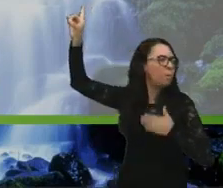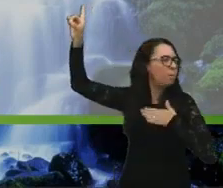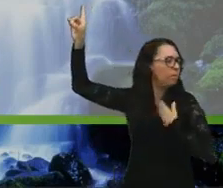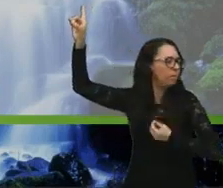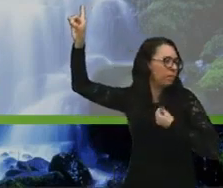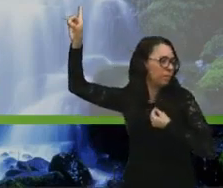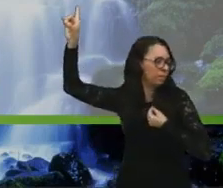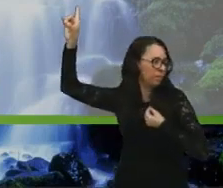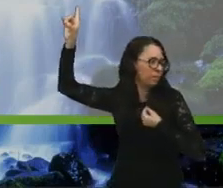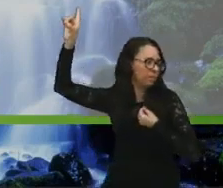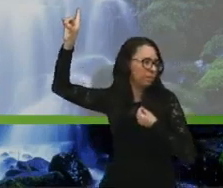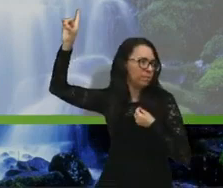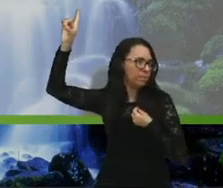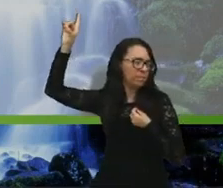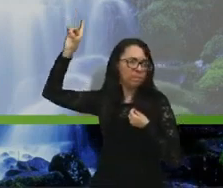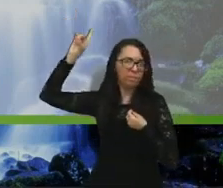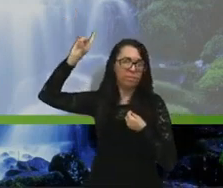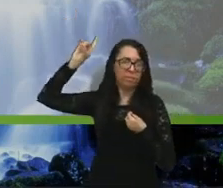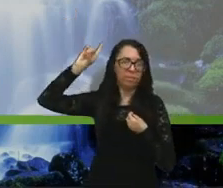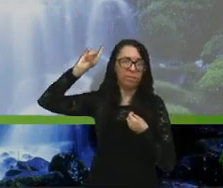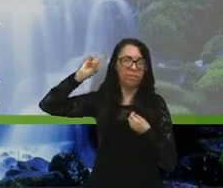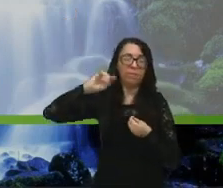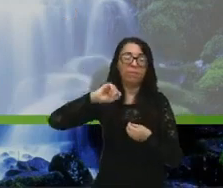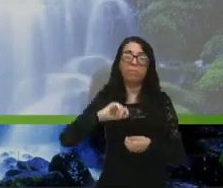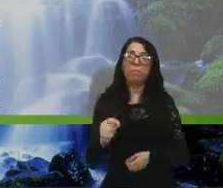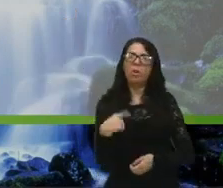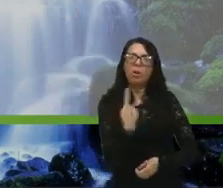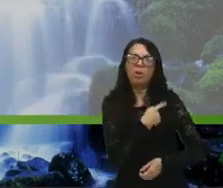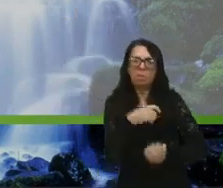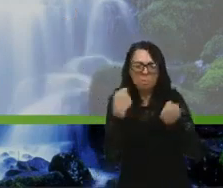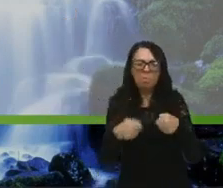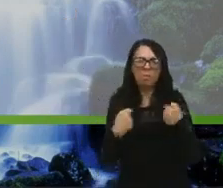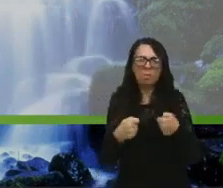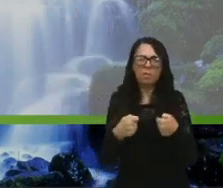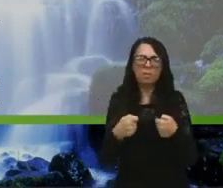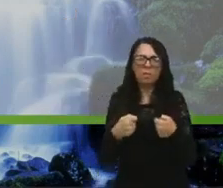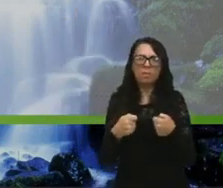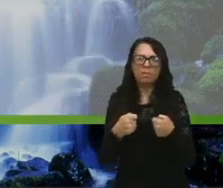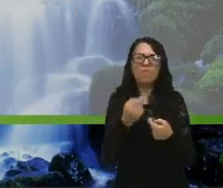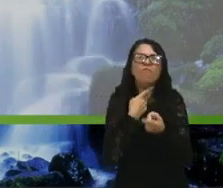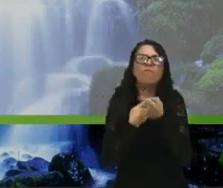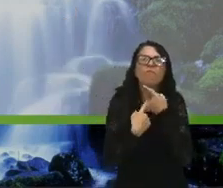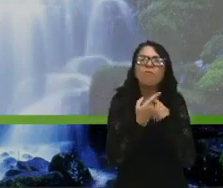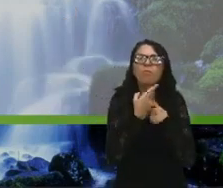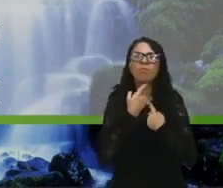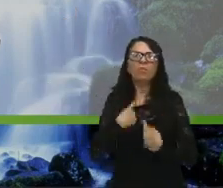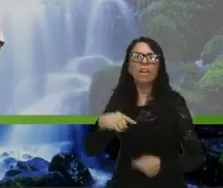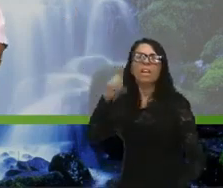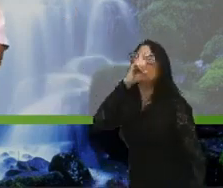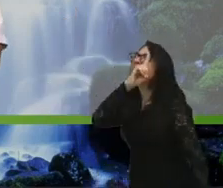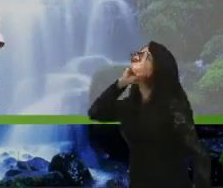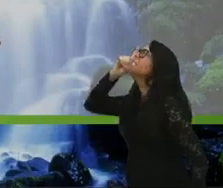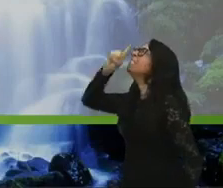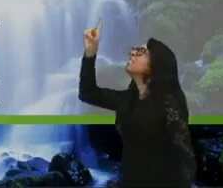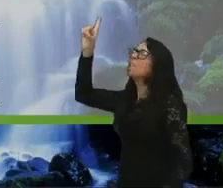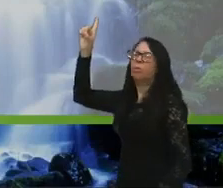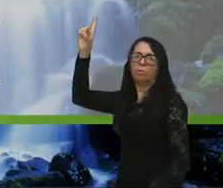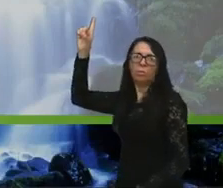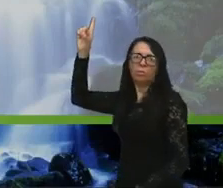colocar como meta na nossa vida sucesso, poder e dinheiro, nos tornamos em pessoas